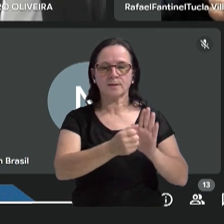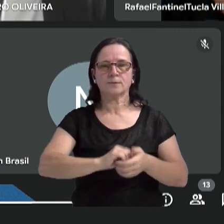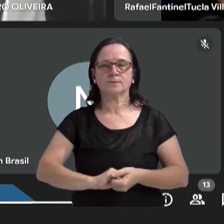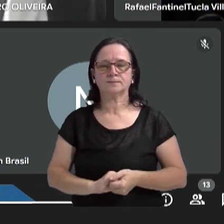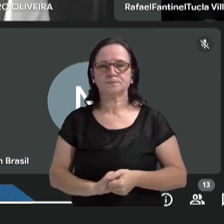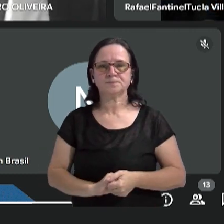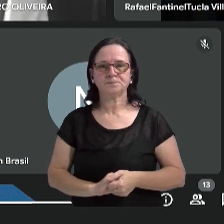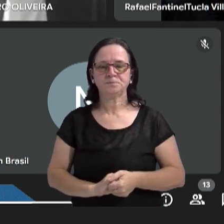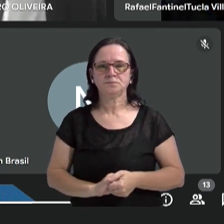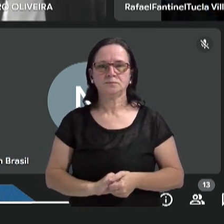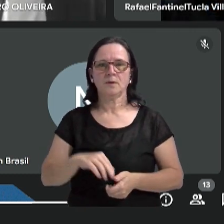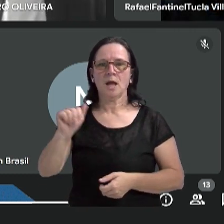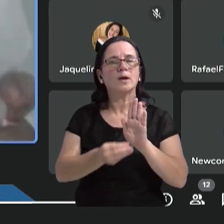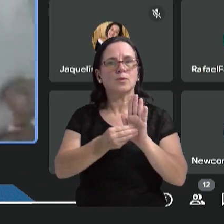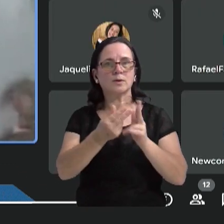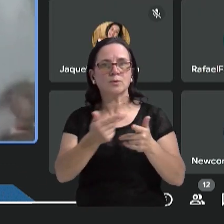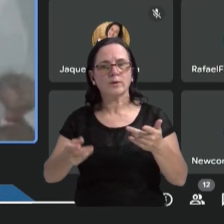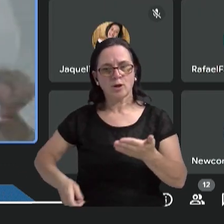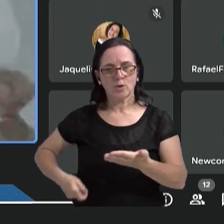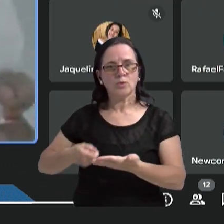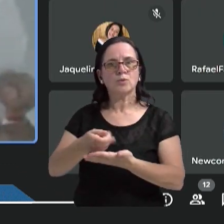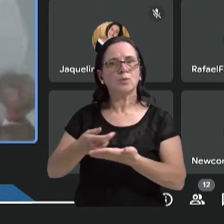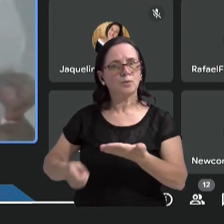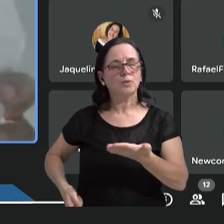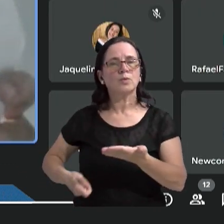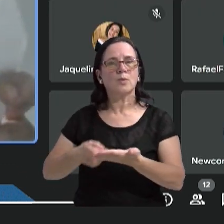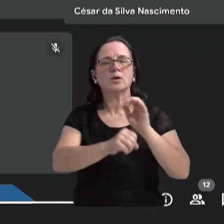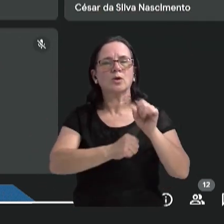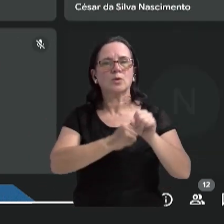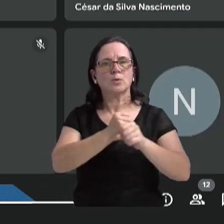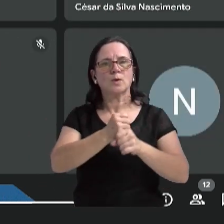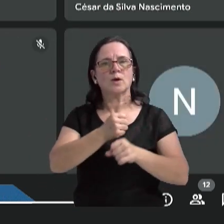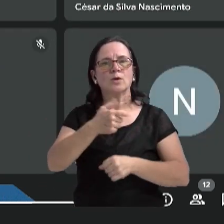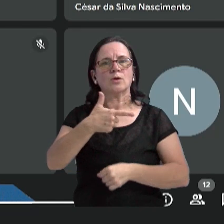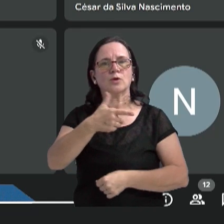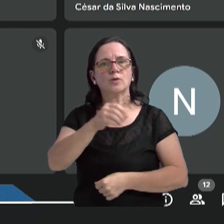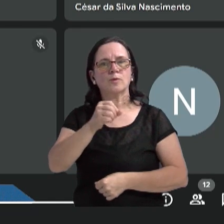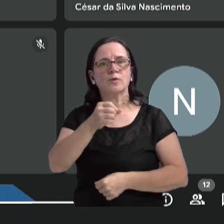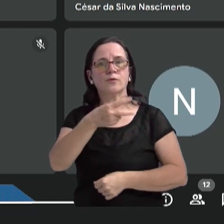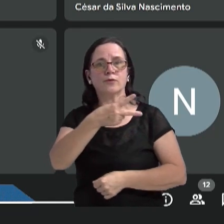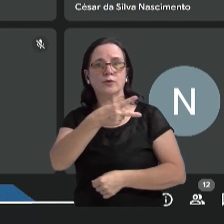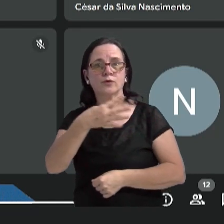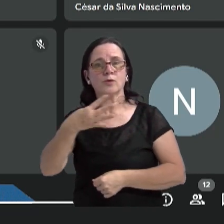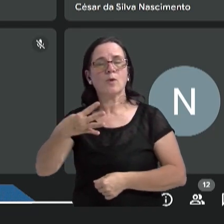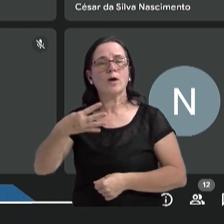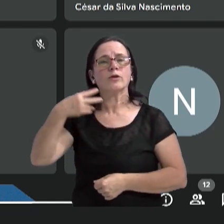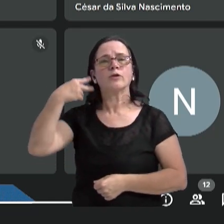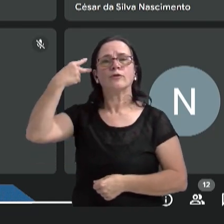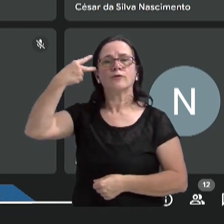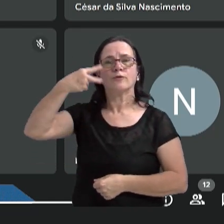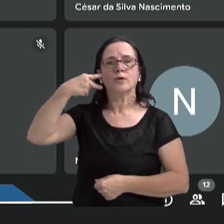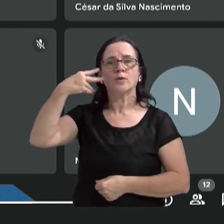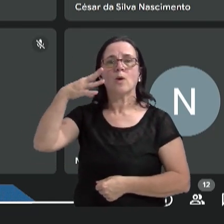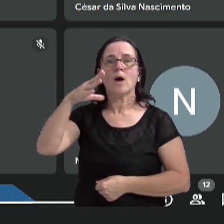para que fossem direto à ordem do dia os vadores olivea guilerme do salão Rafael tua Rodrigo